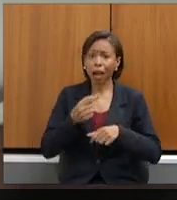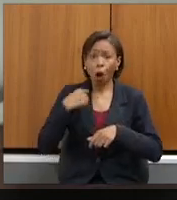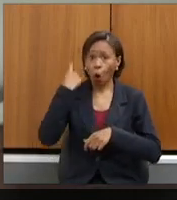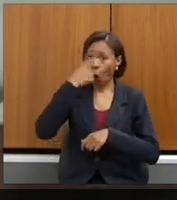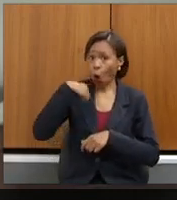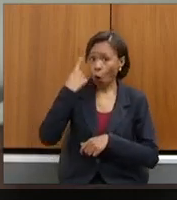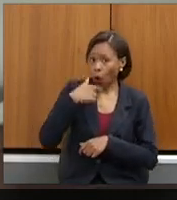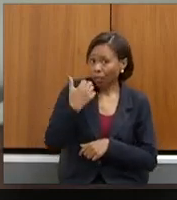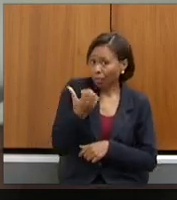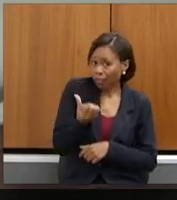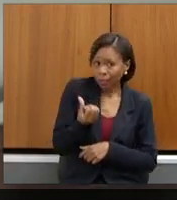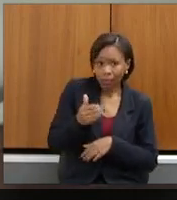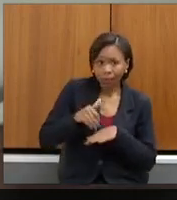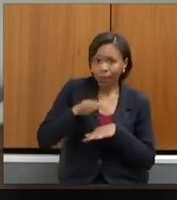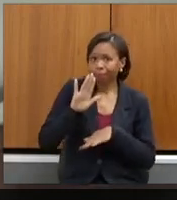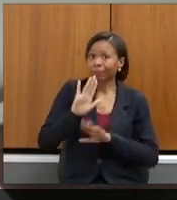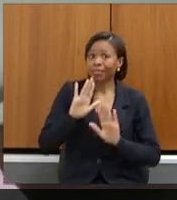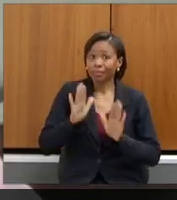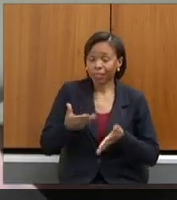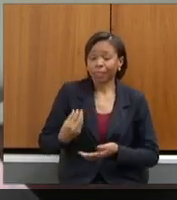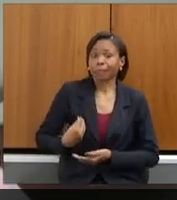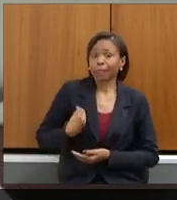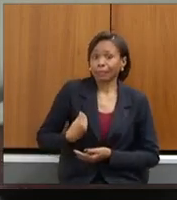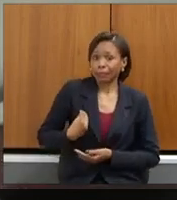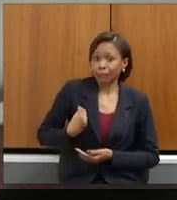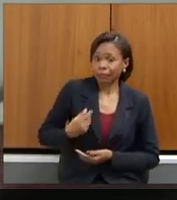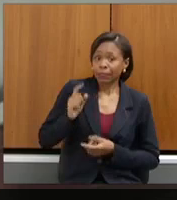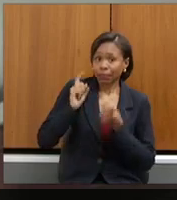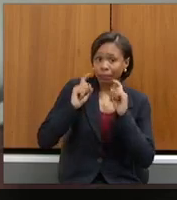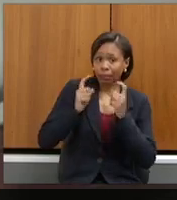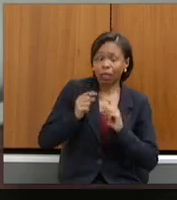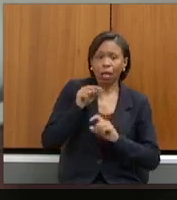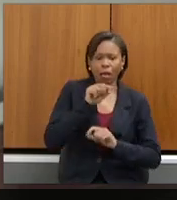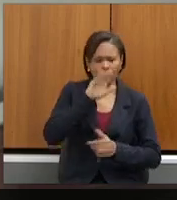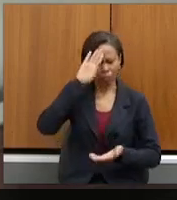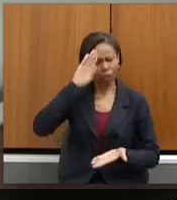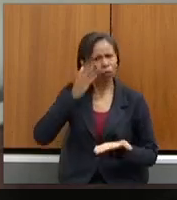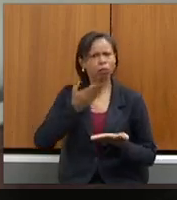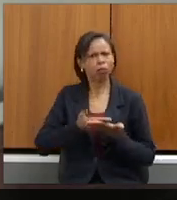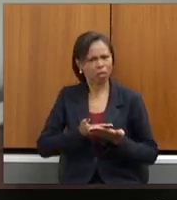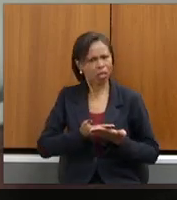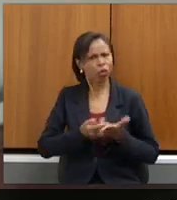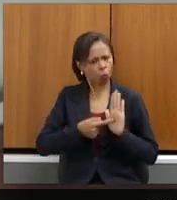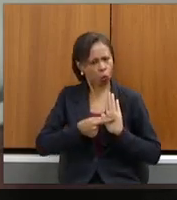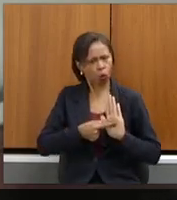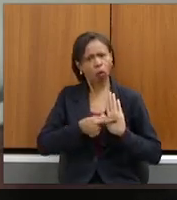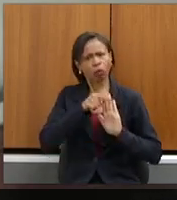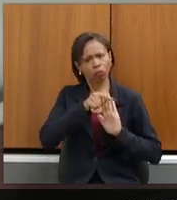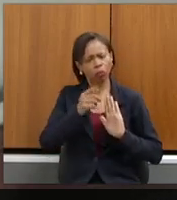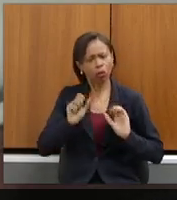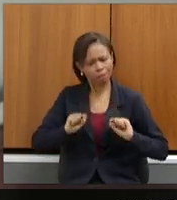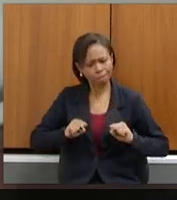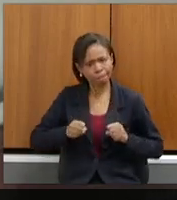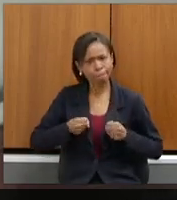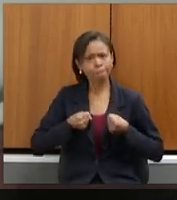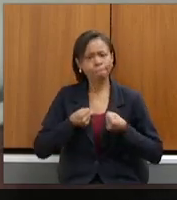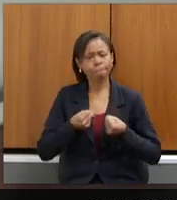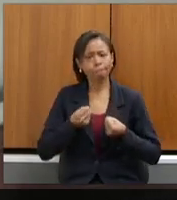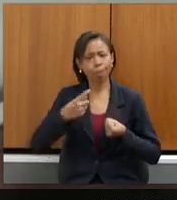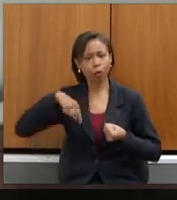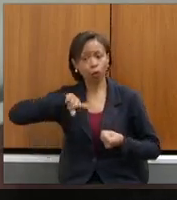horas ele nos passou uma confiança muito grande isso trouxe segurança para que a gente possa é